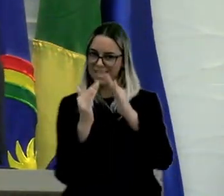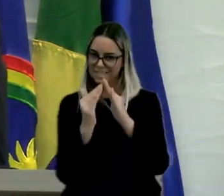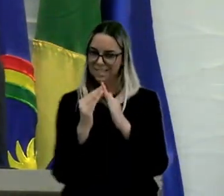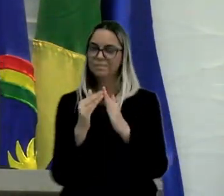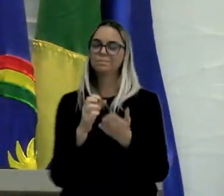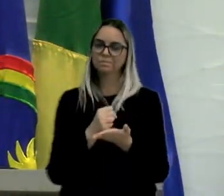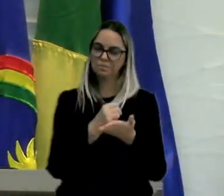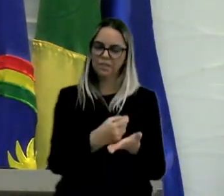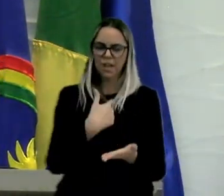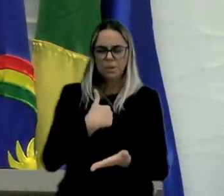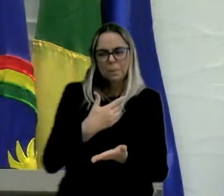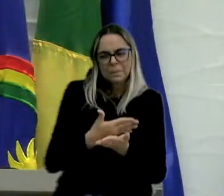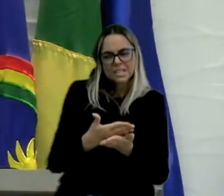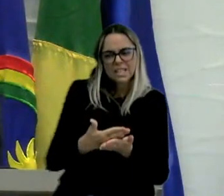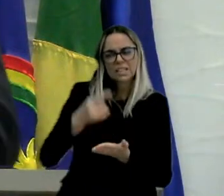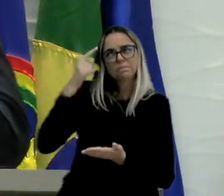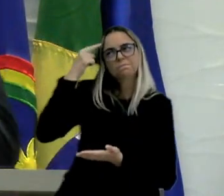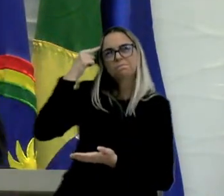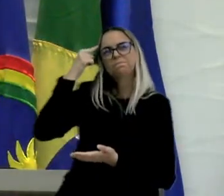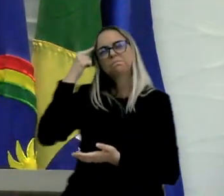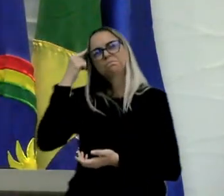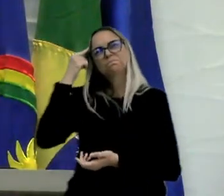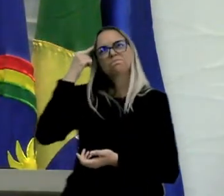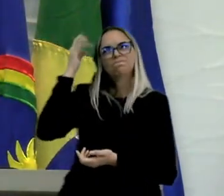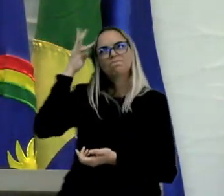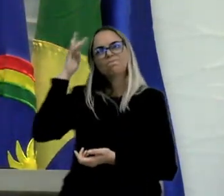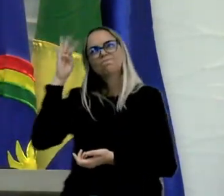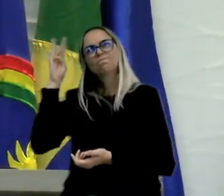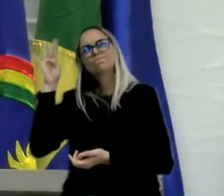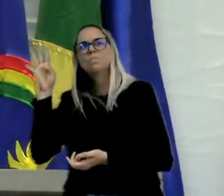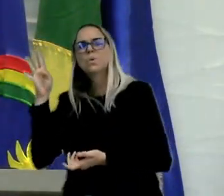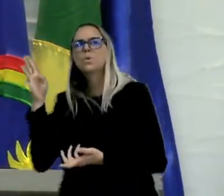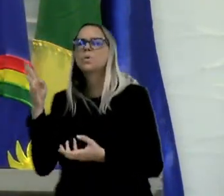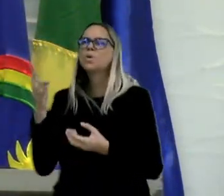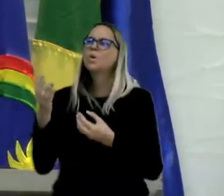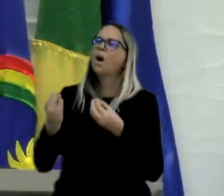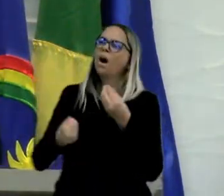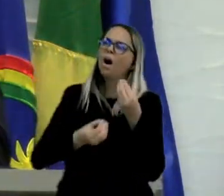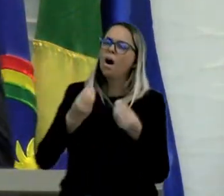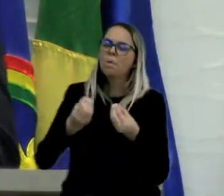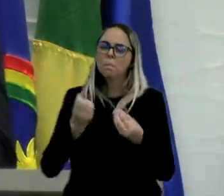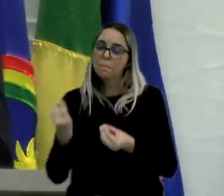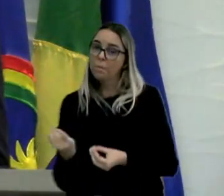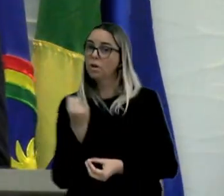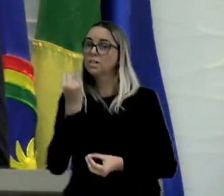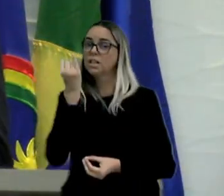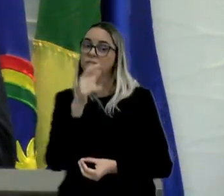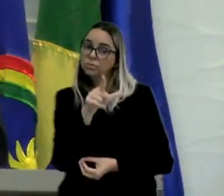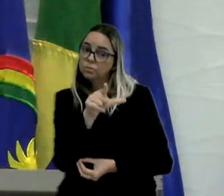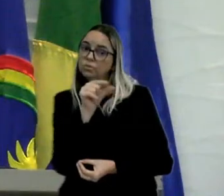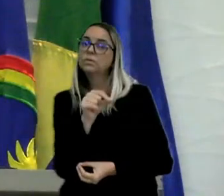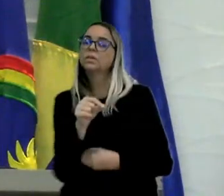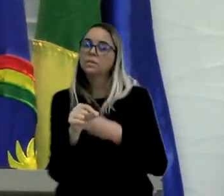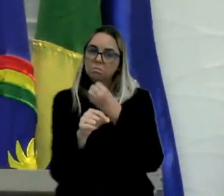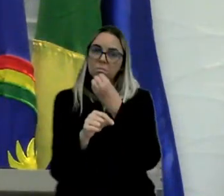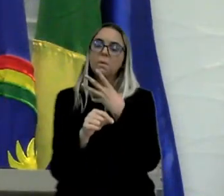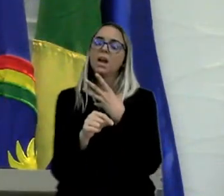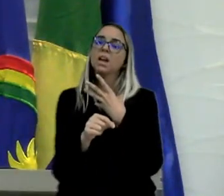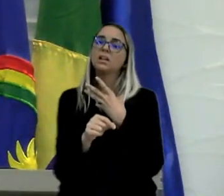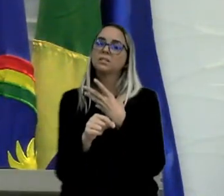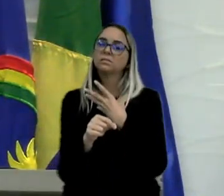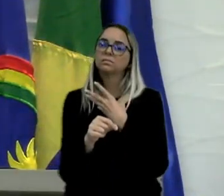a refletir como é importante escolhermos bem os